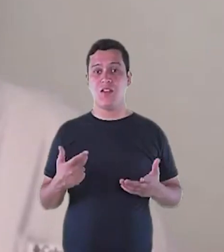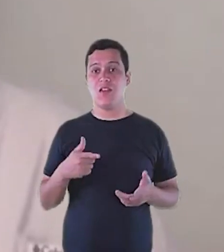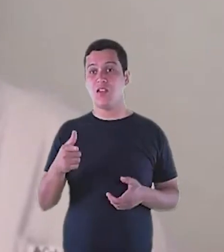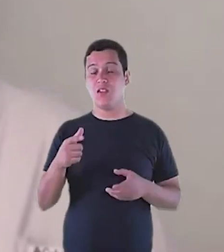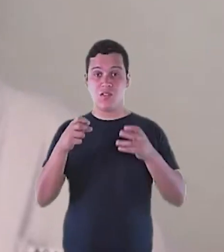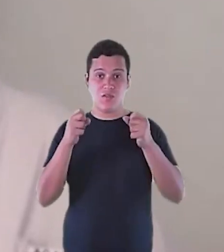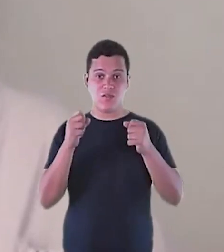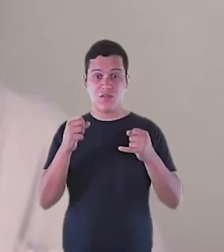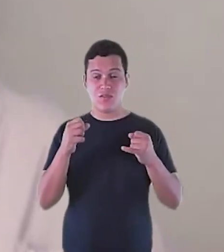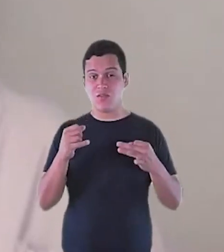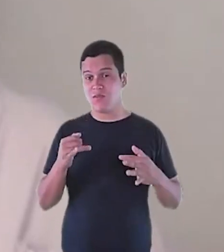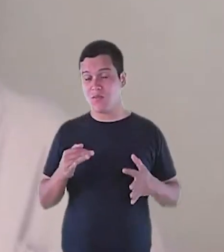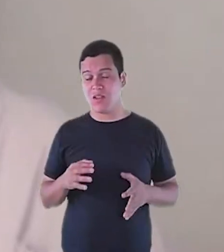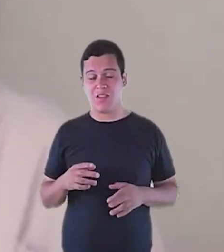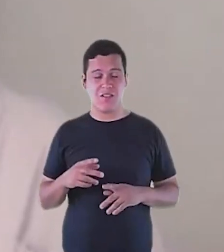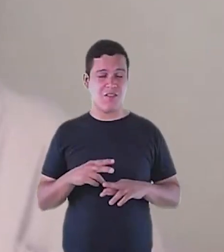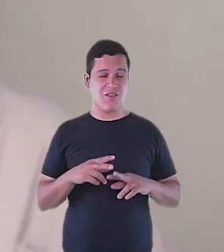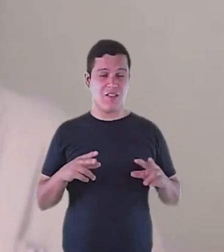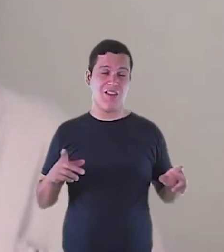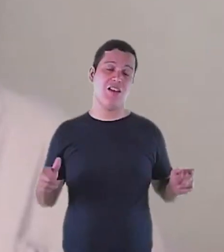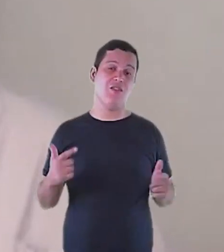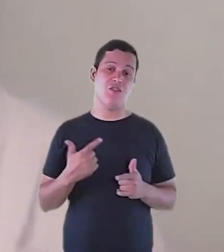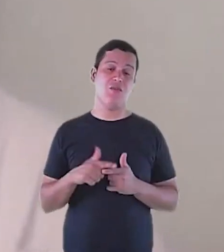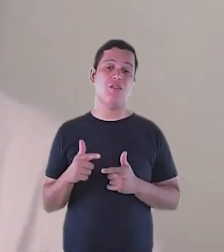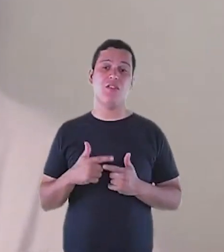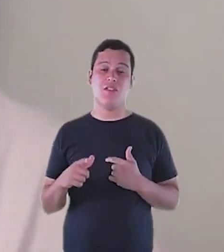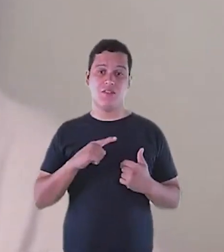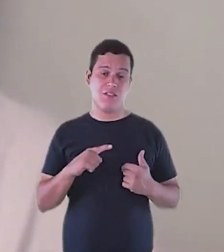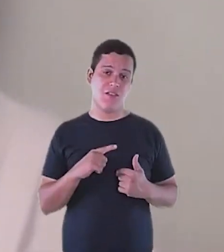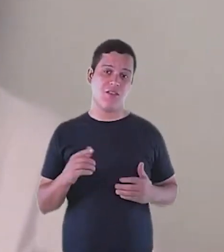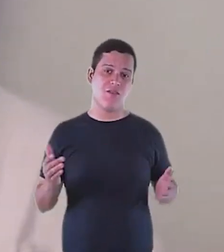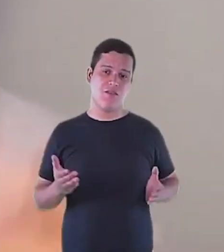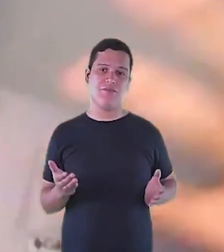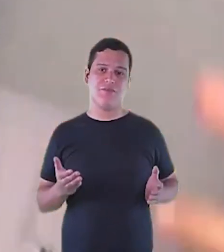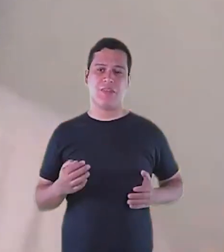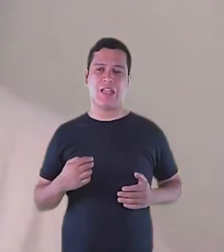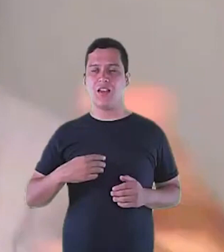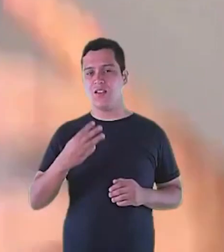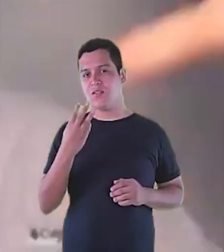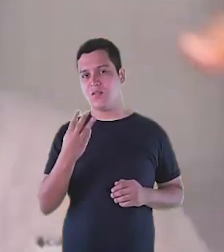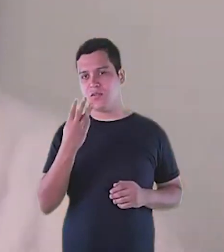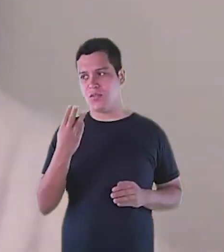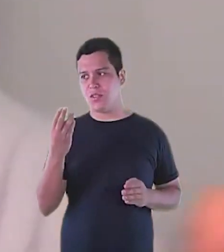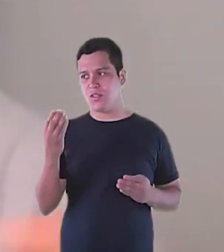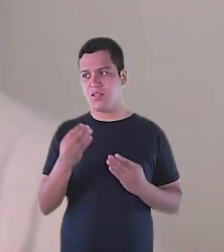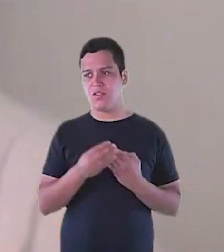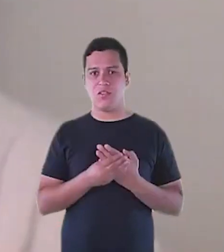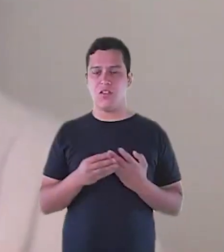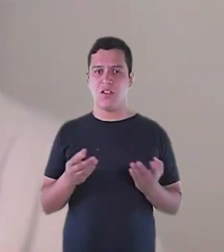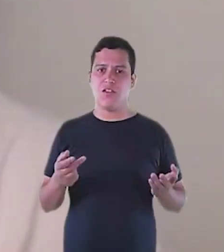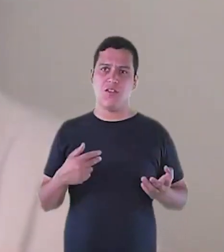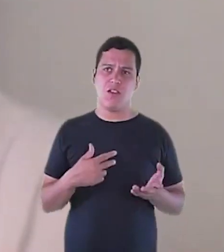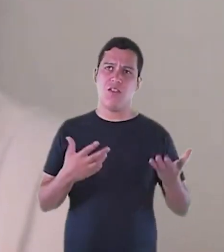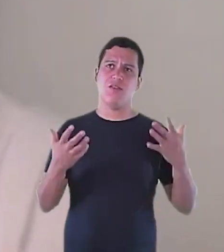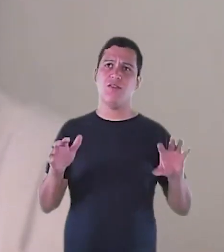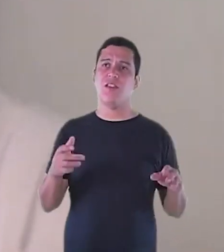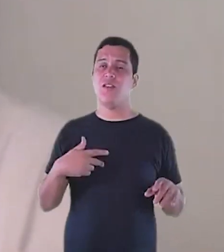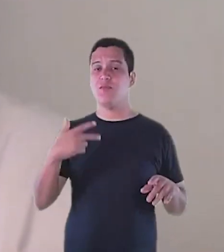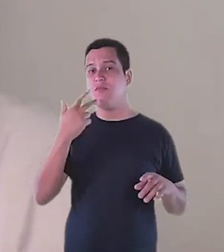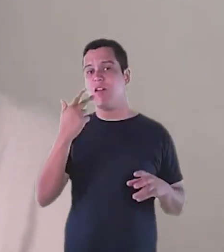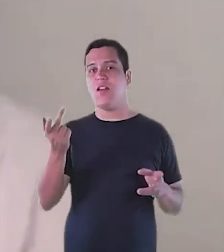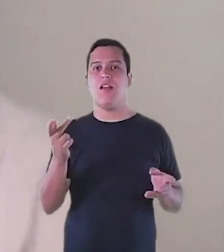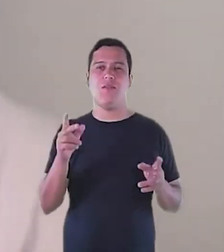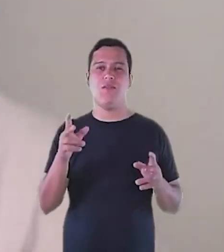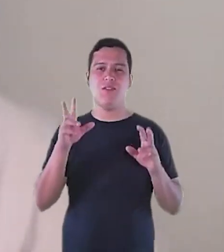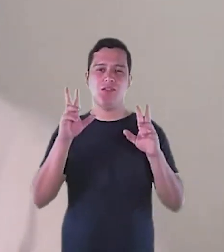as nossas grandes dificuldades e desafios de hoje. Então, no terceiro livro, claro que eu não quero fazer um tratado sociológico, né, e político